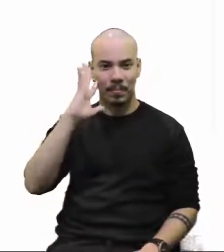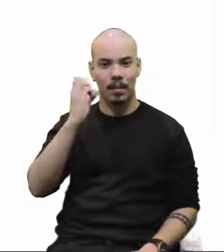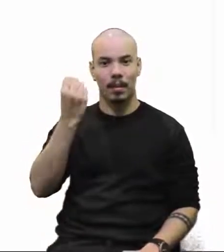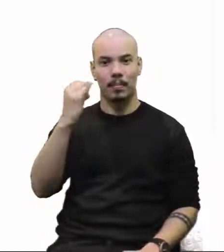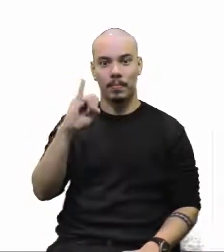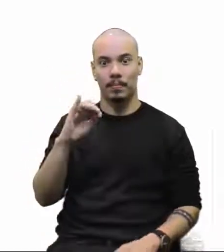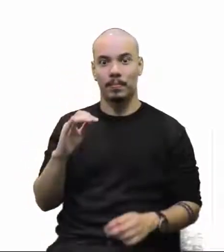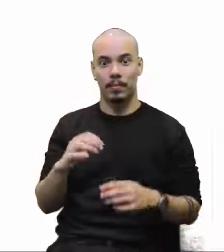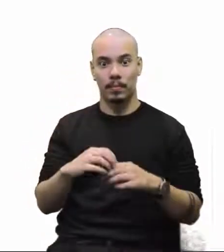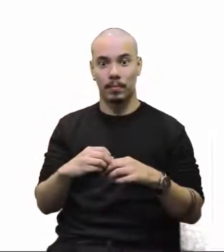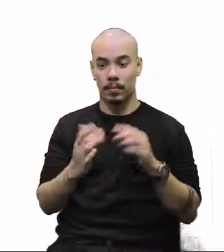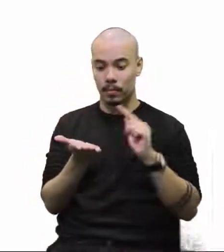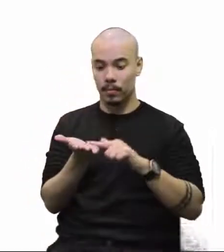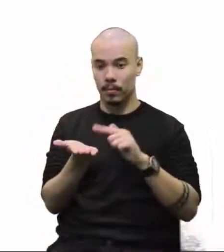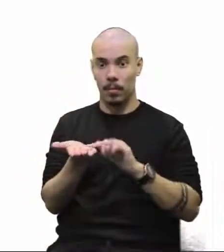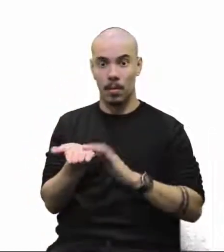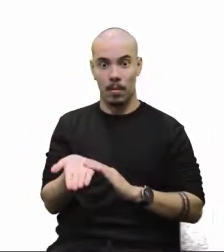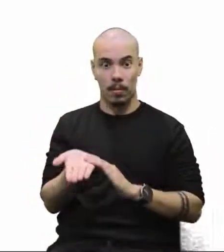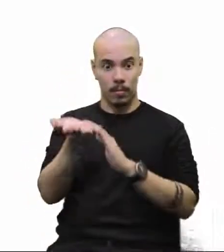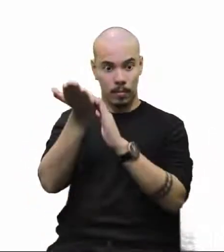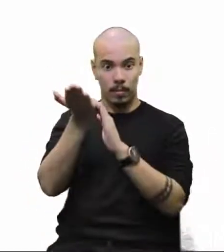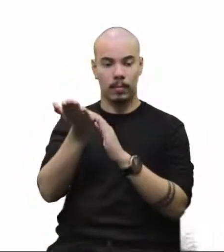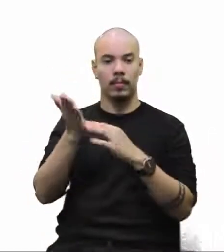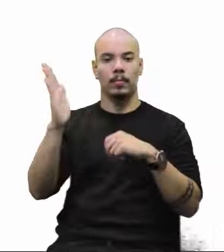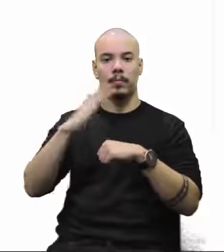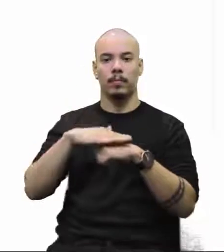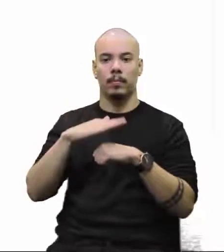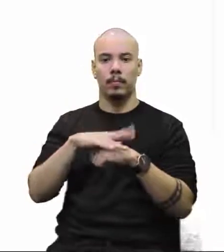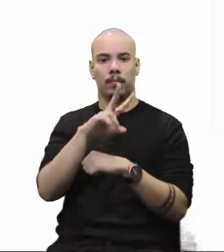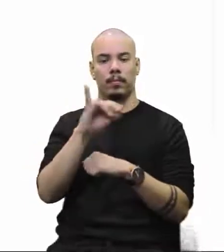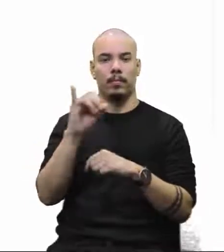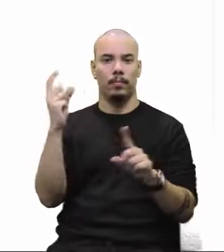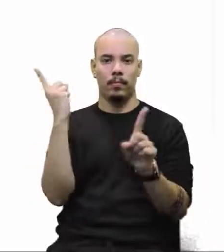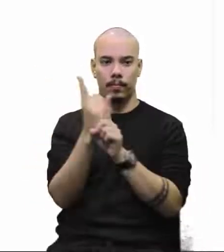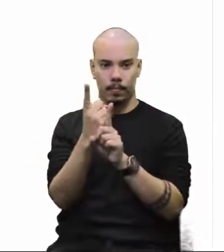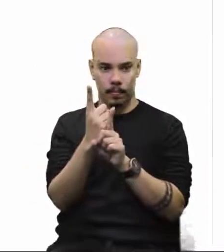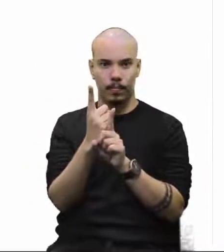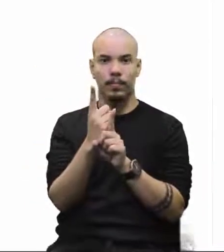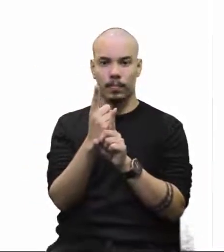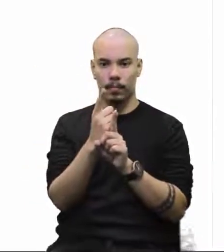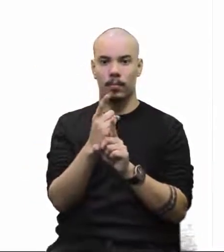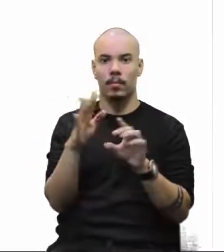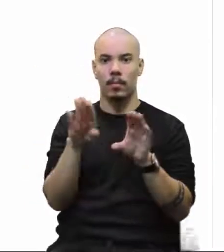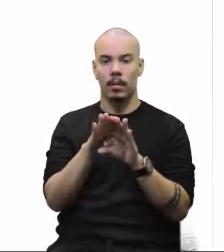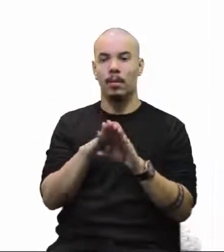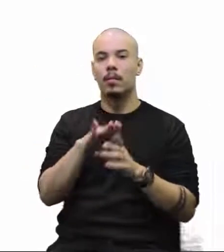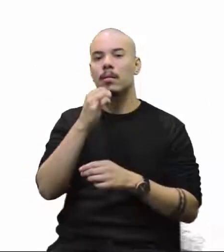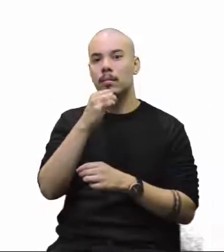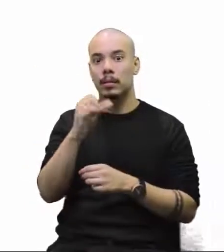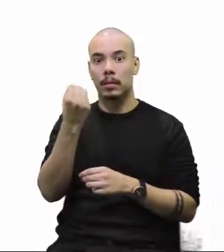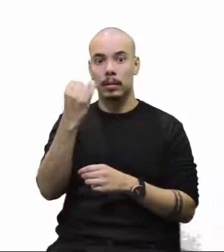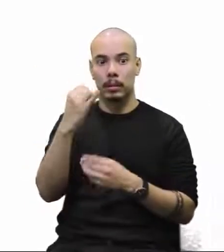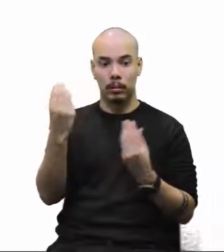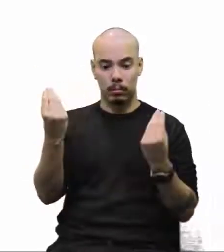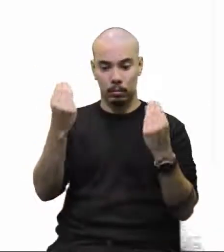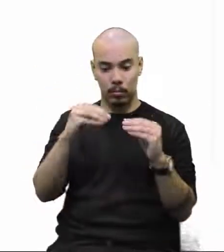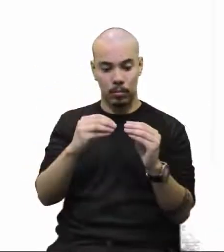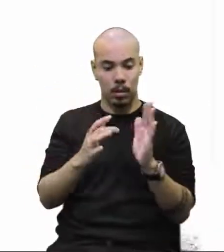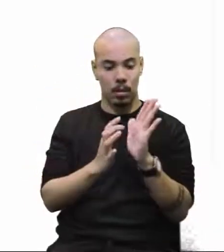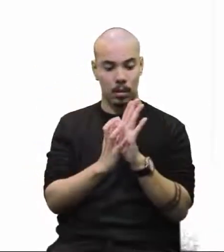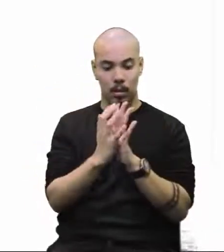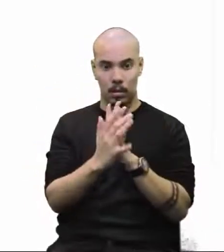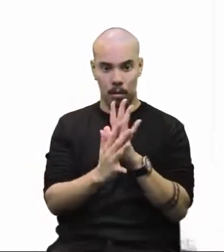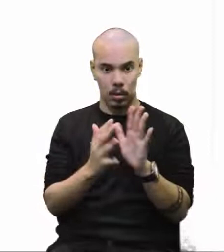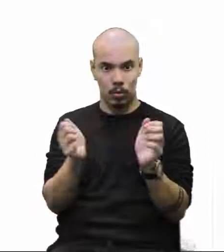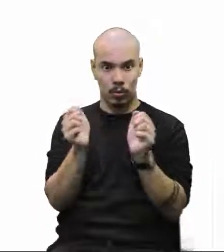mão está empurrando para cima, automaticamente você vai achar a corrente elétrica quando posicionar os outros dedos na direção